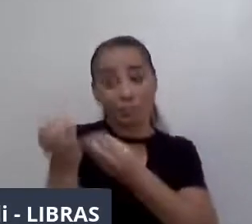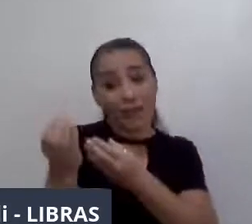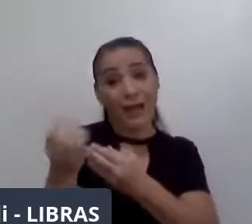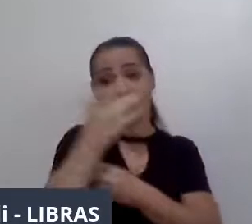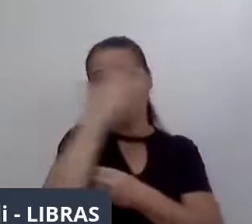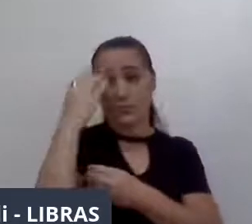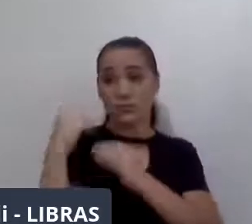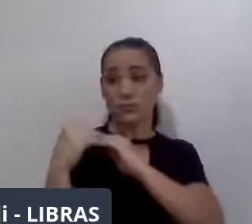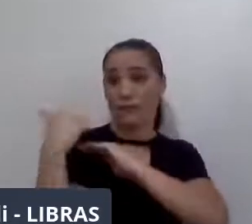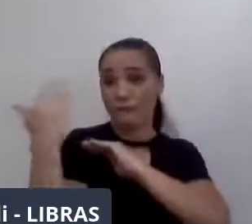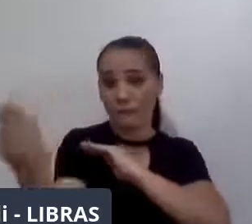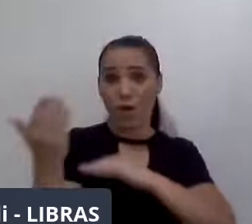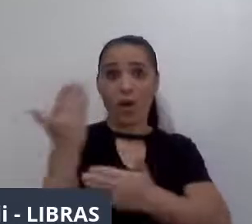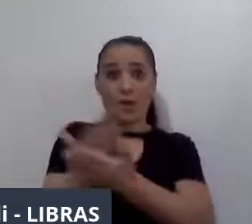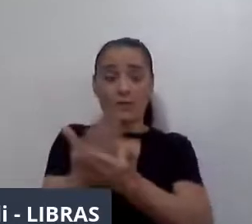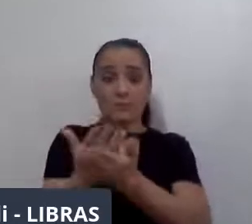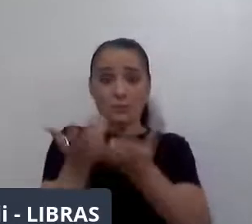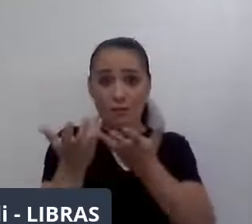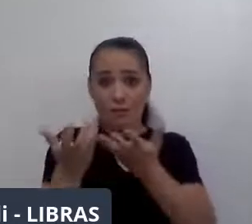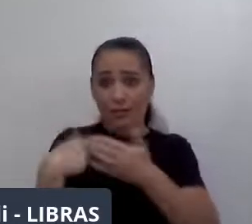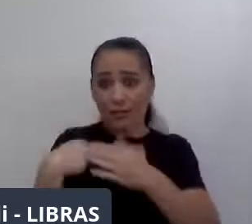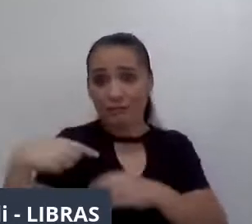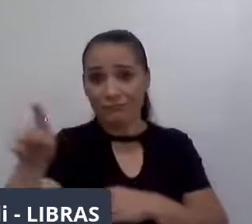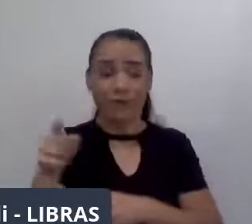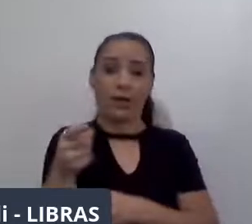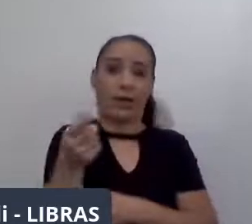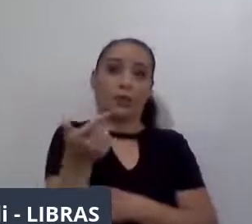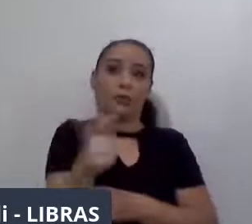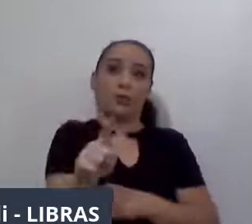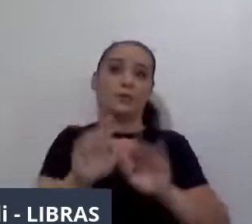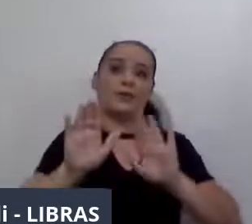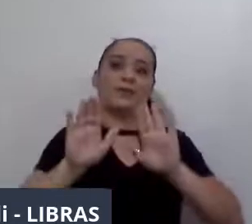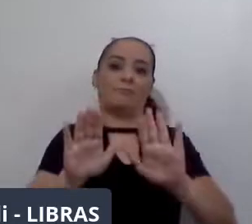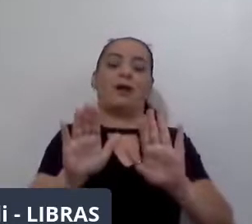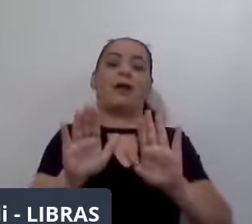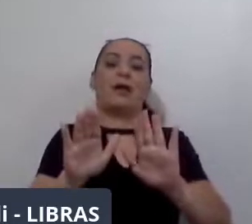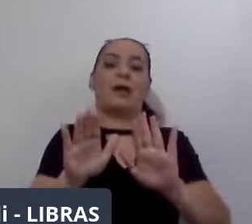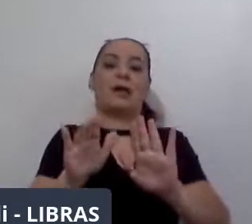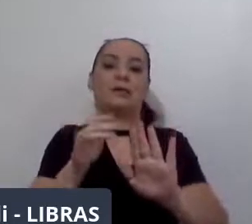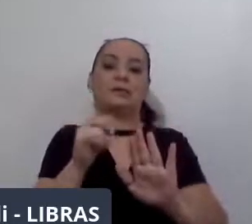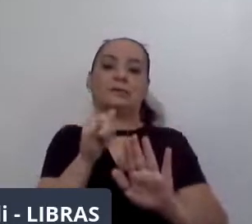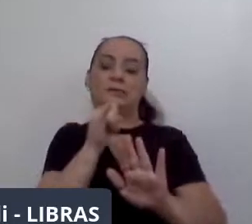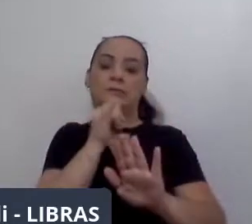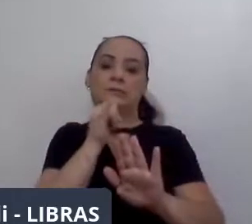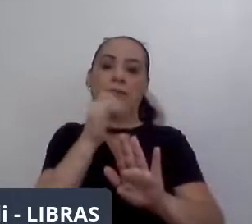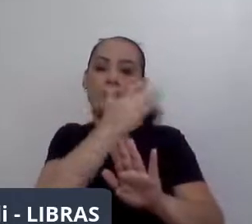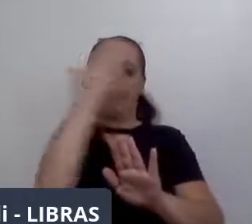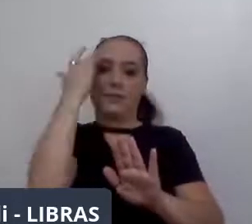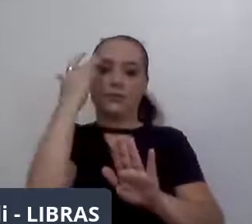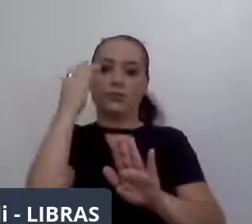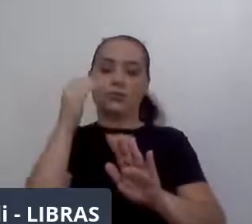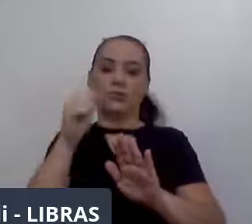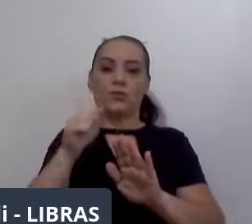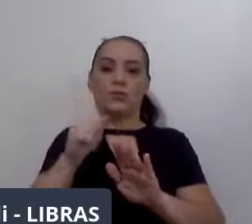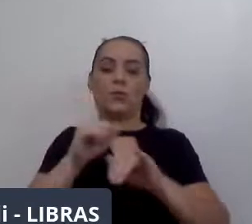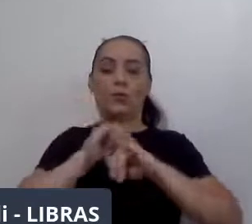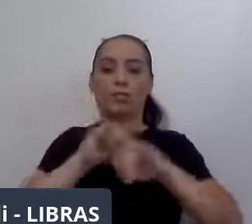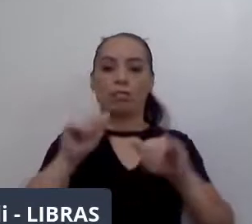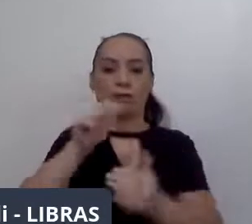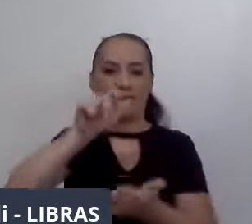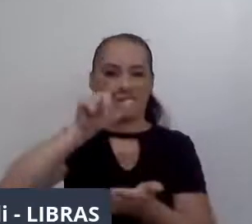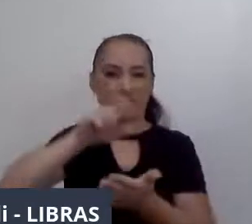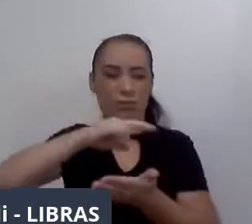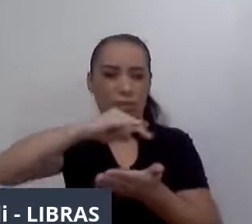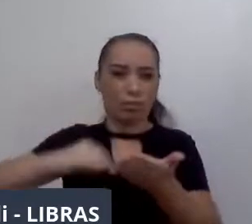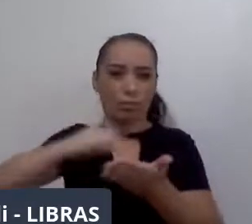dados da Receita Federal de quantas pessoas fizeram a declaração de saída permanente. E um dado que é